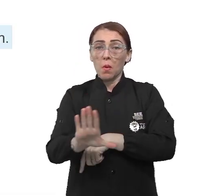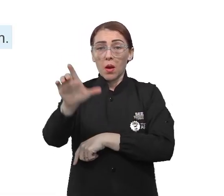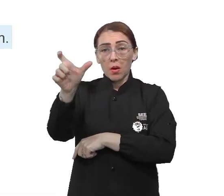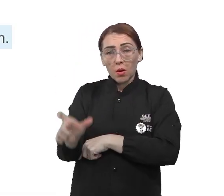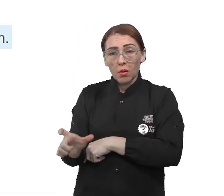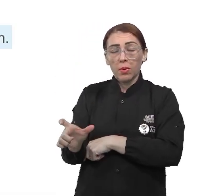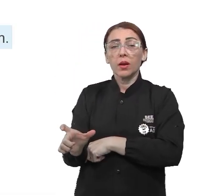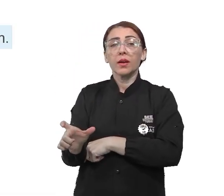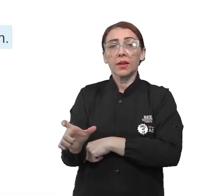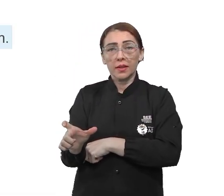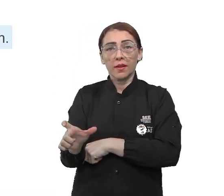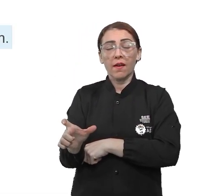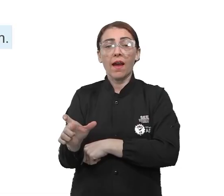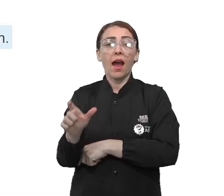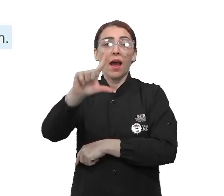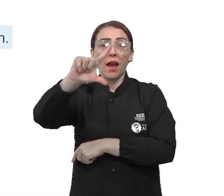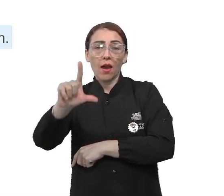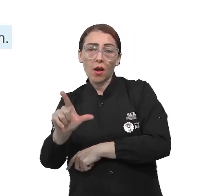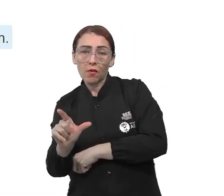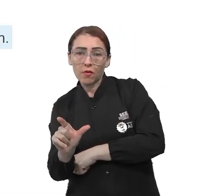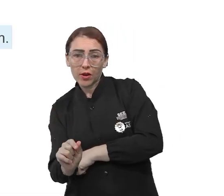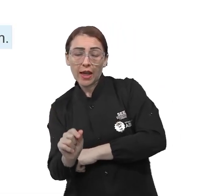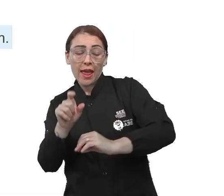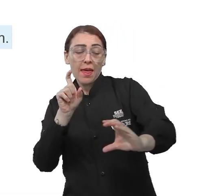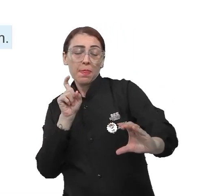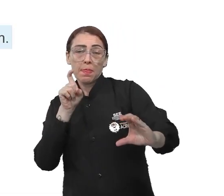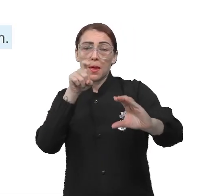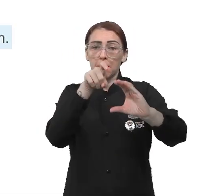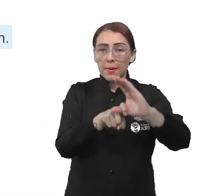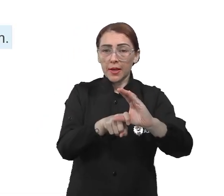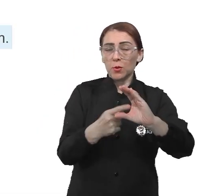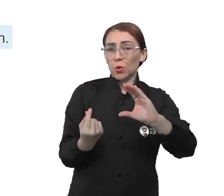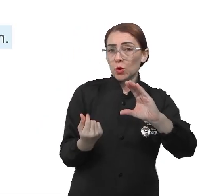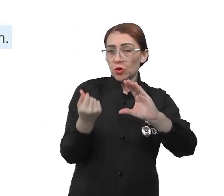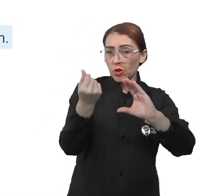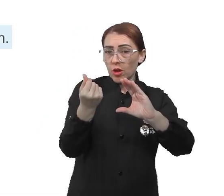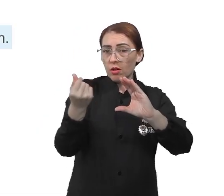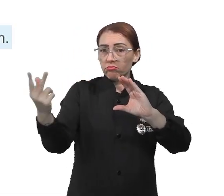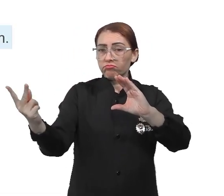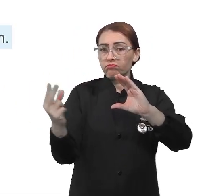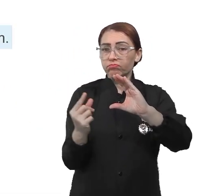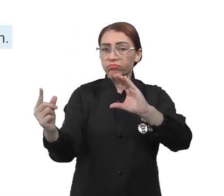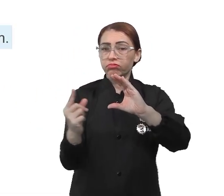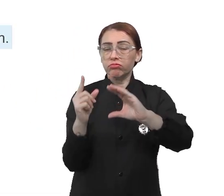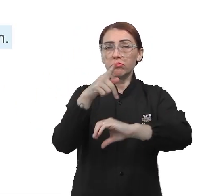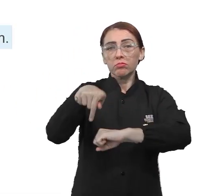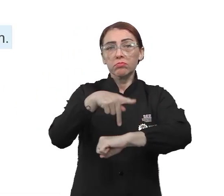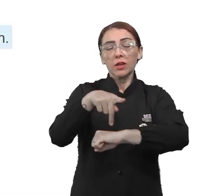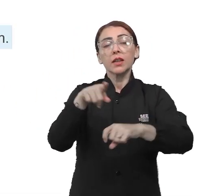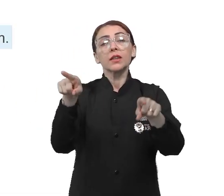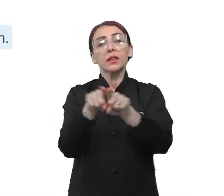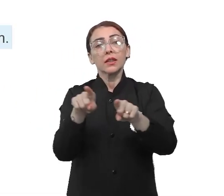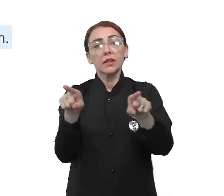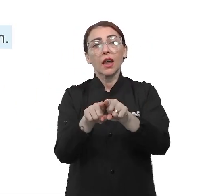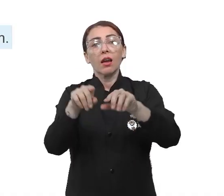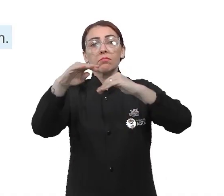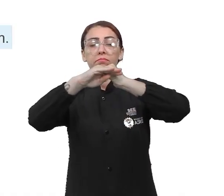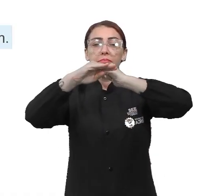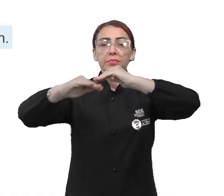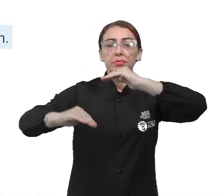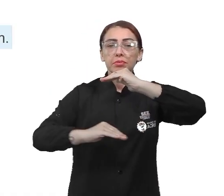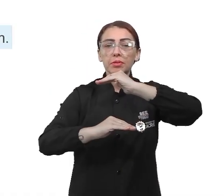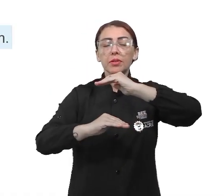A Europa, torna a África altamente dependente do seu capital e promove lá uma grande